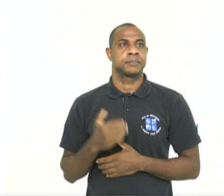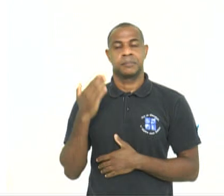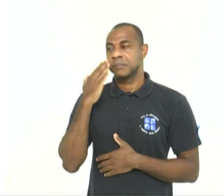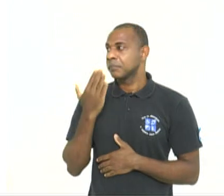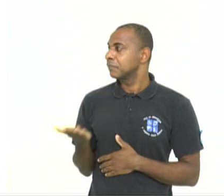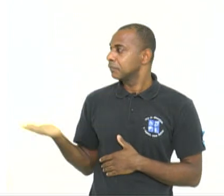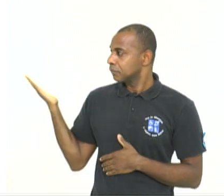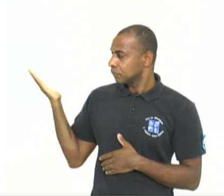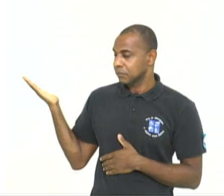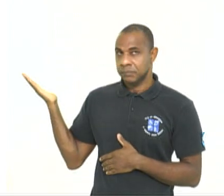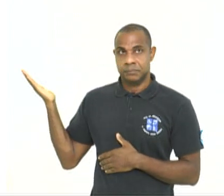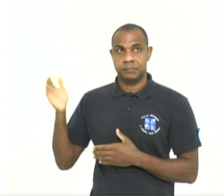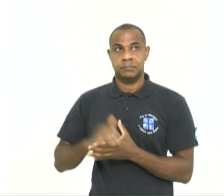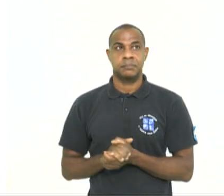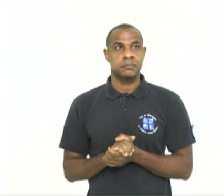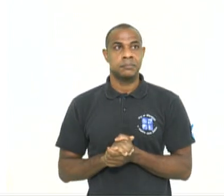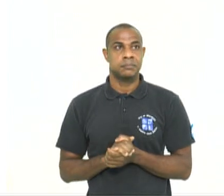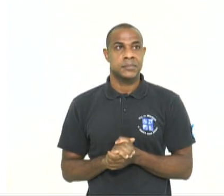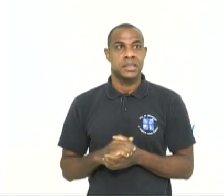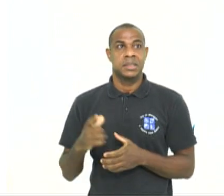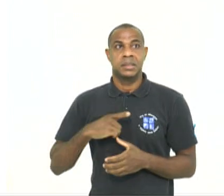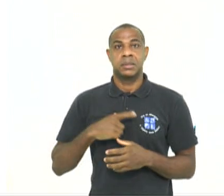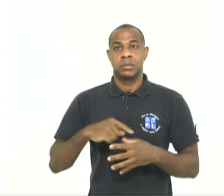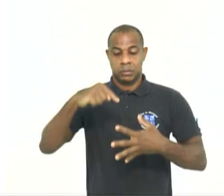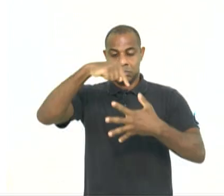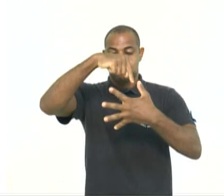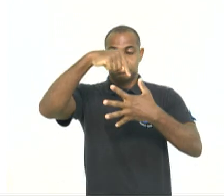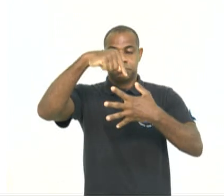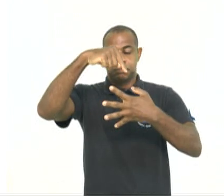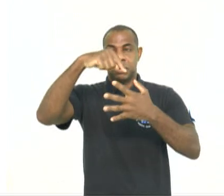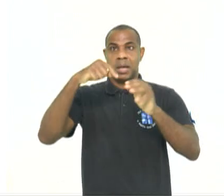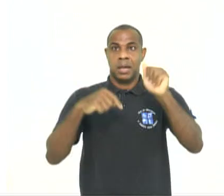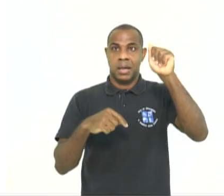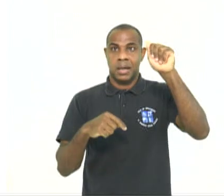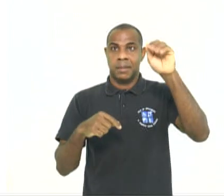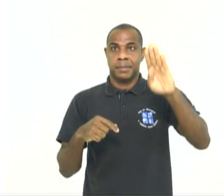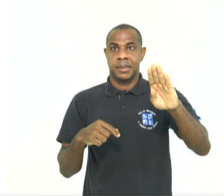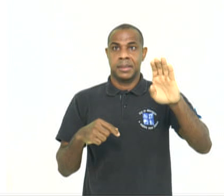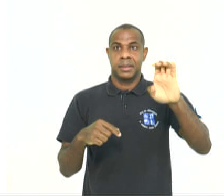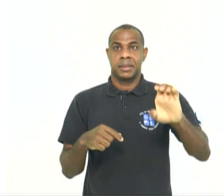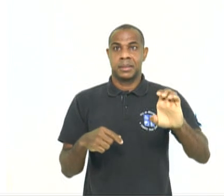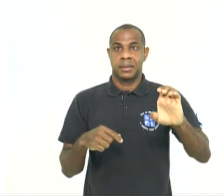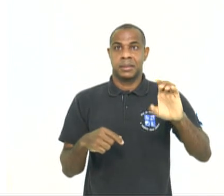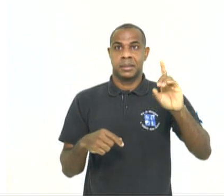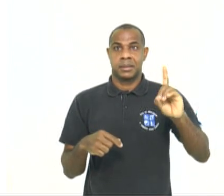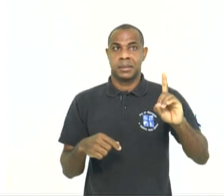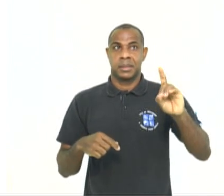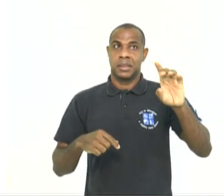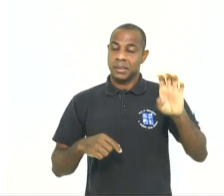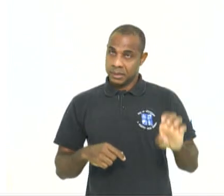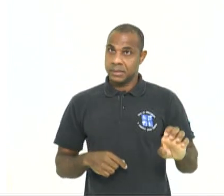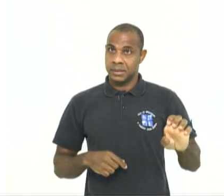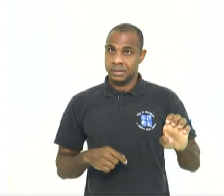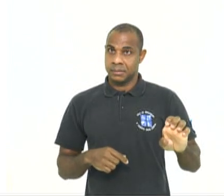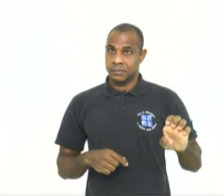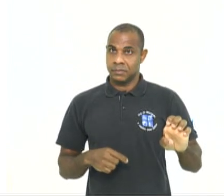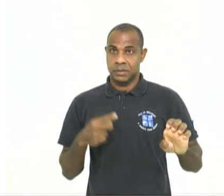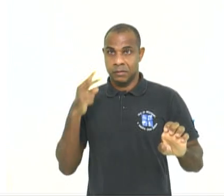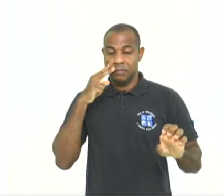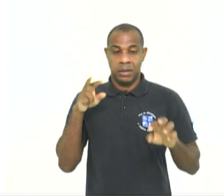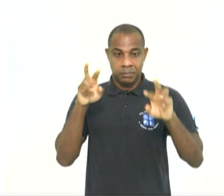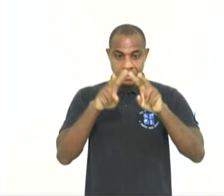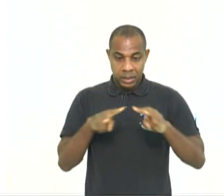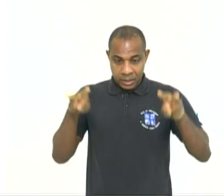A medula óssea é uma fonte de células-tronco para outros tecidos, onde podem produzir diversos outros